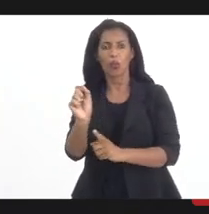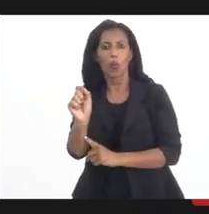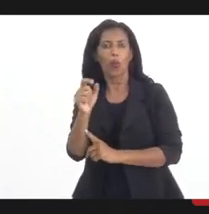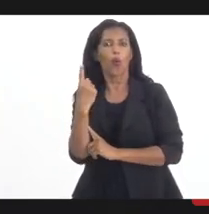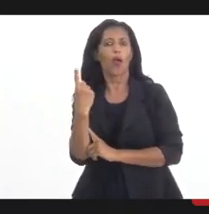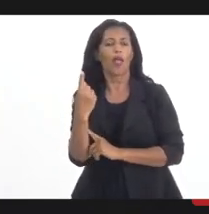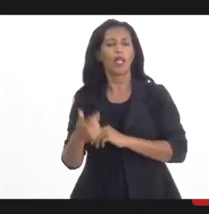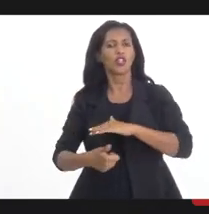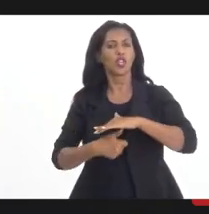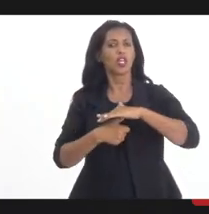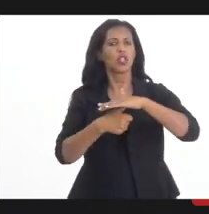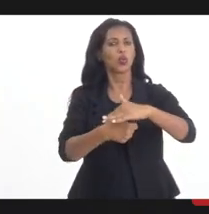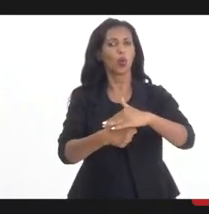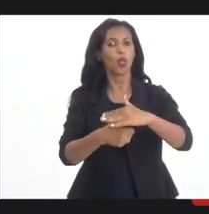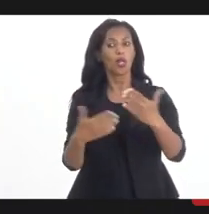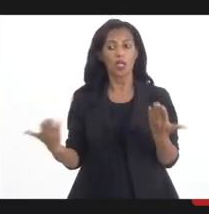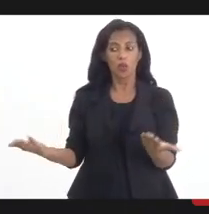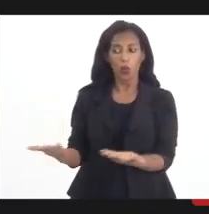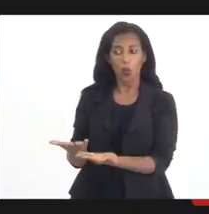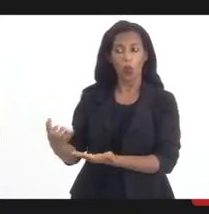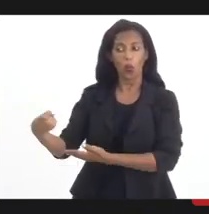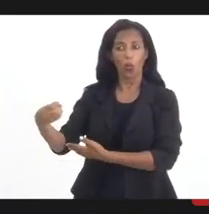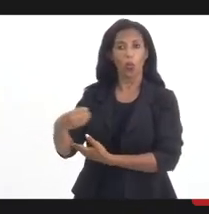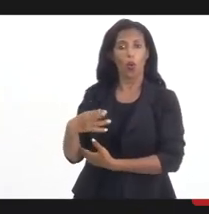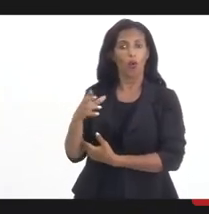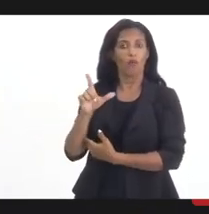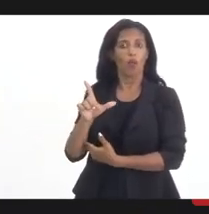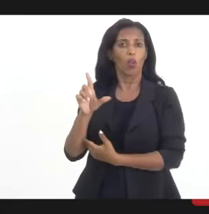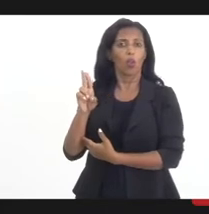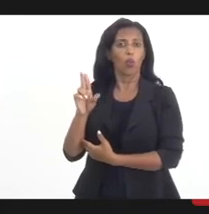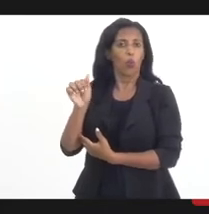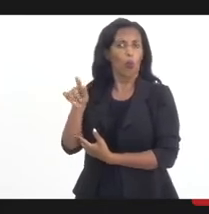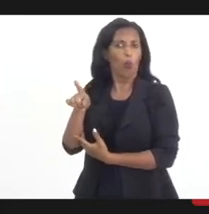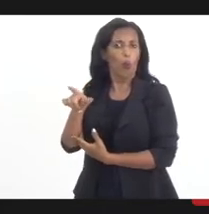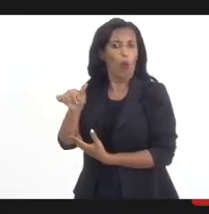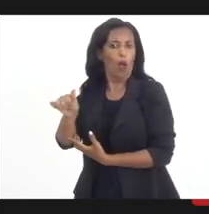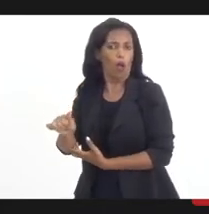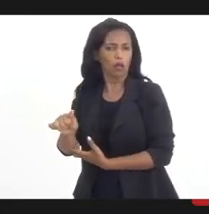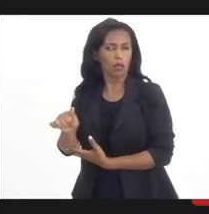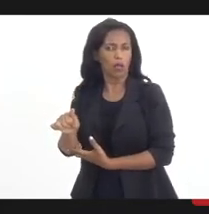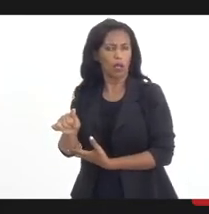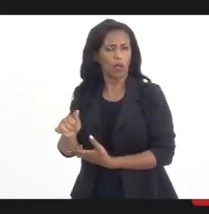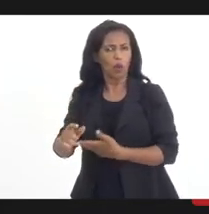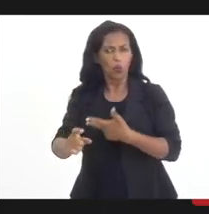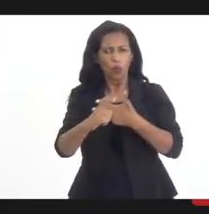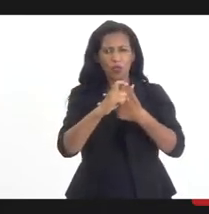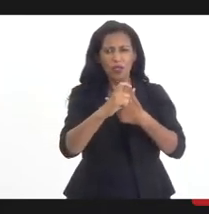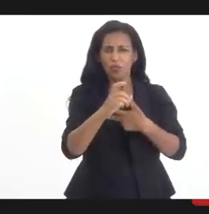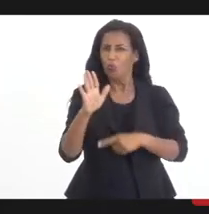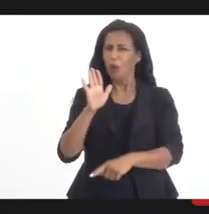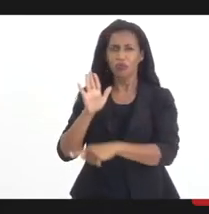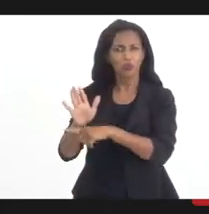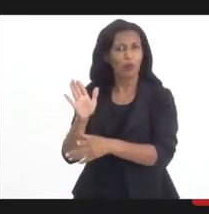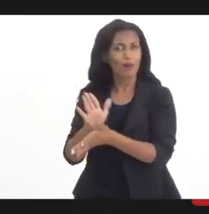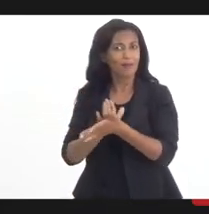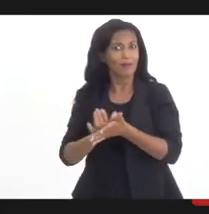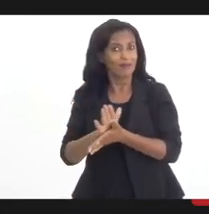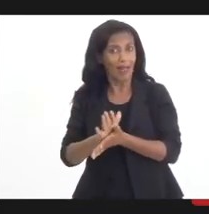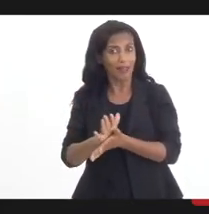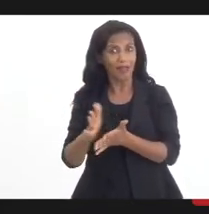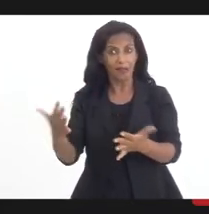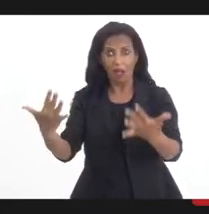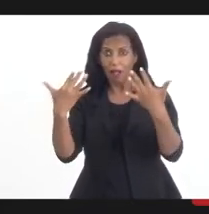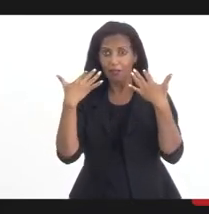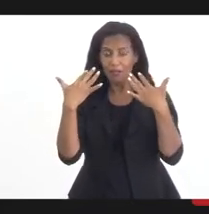Cristina e com a atual reitora Luanda e suas equipes. O Poder Executivo em nada tomou iniciativa nesse sentido. Então, me chama a